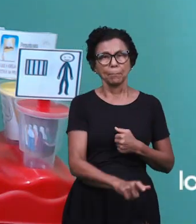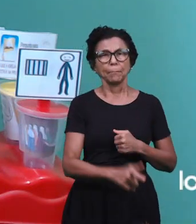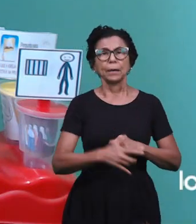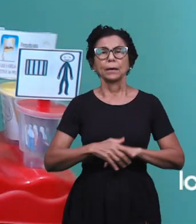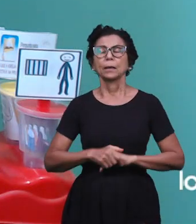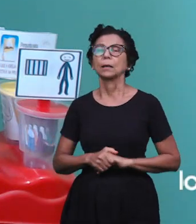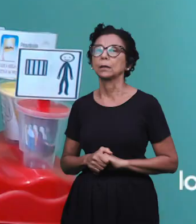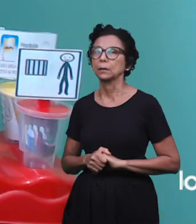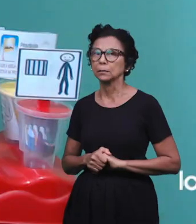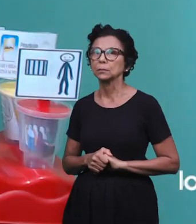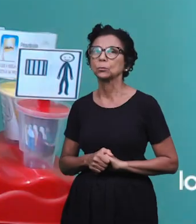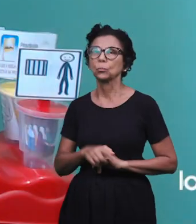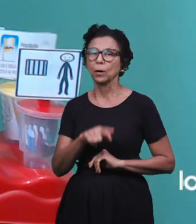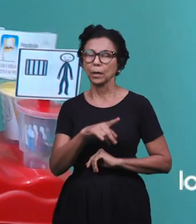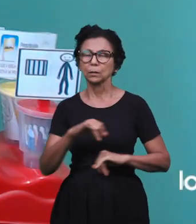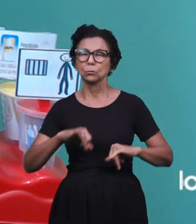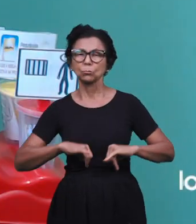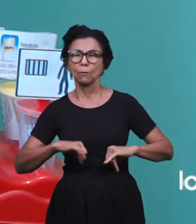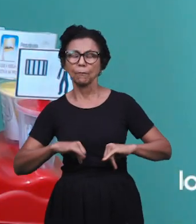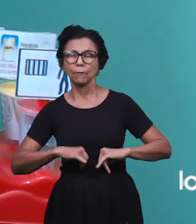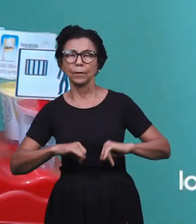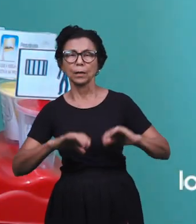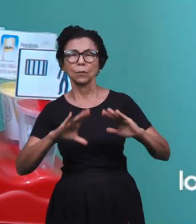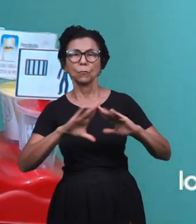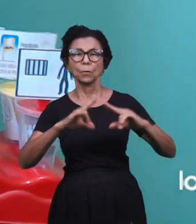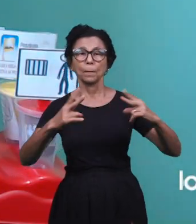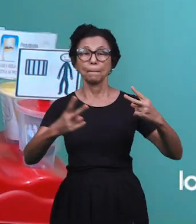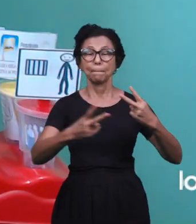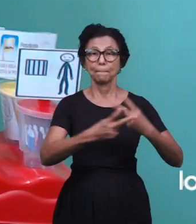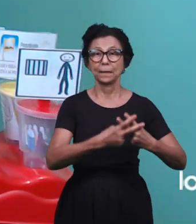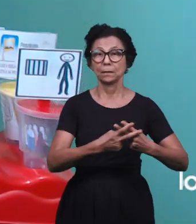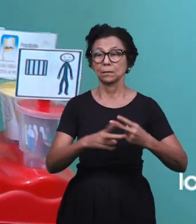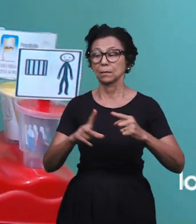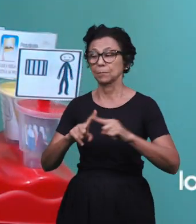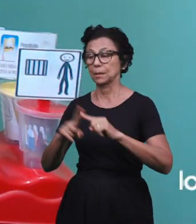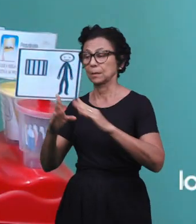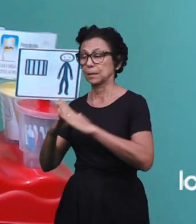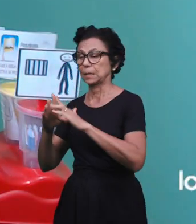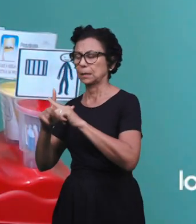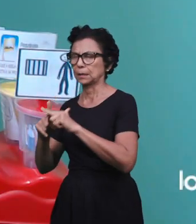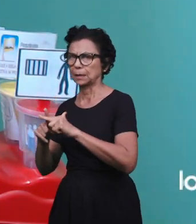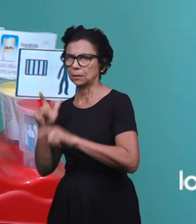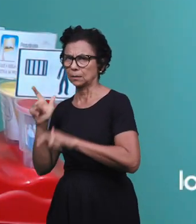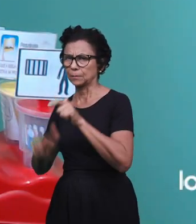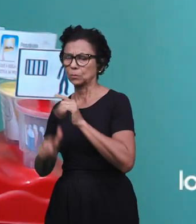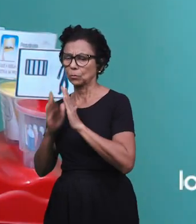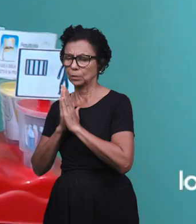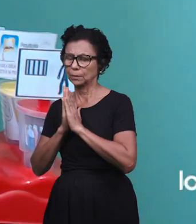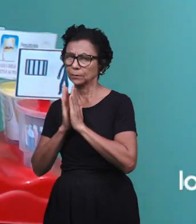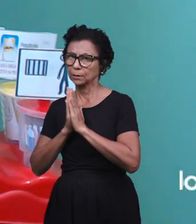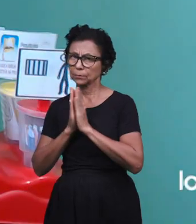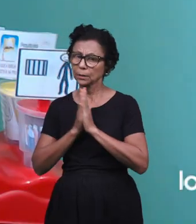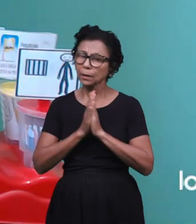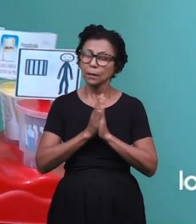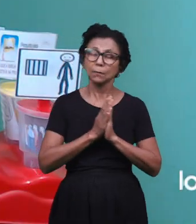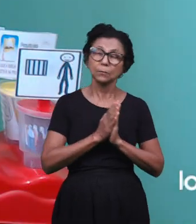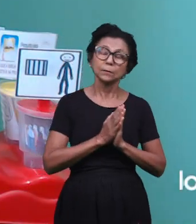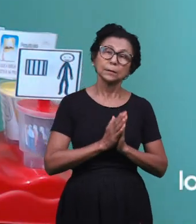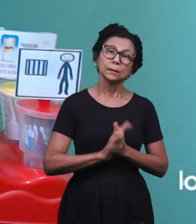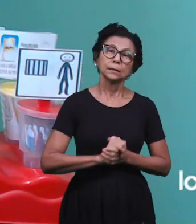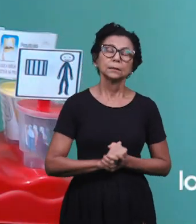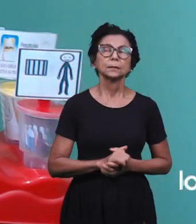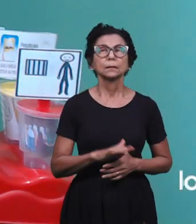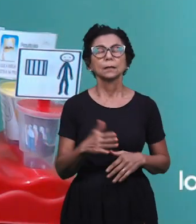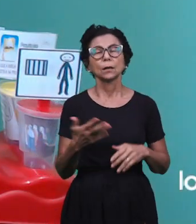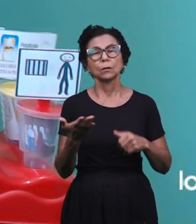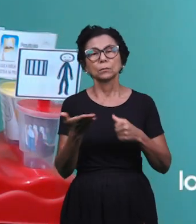fazia contínua oração por ele. Então, dependendo do nível que nós formos utilizar, o nível 5,